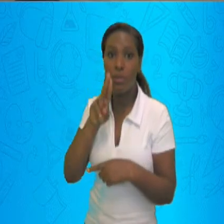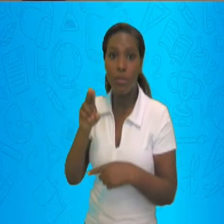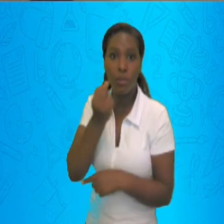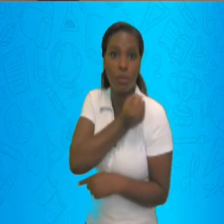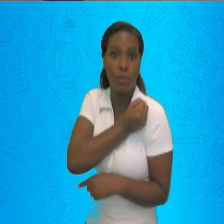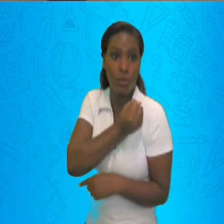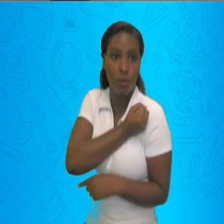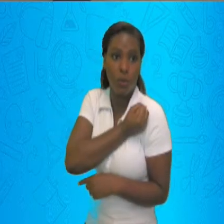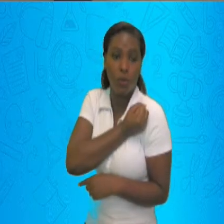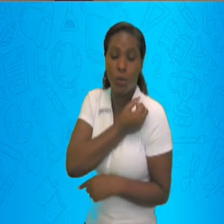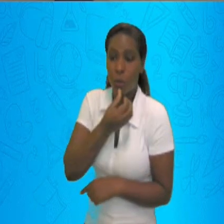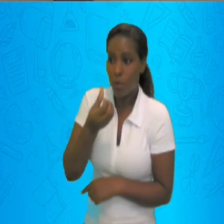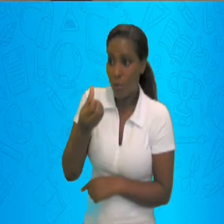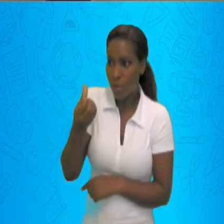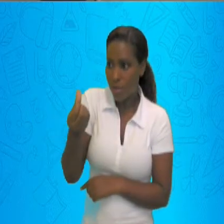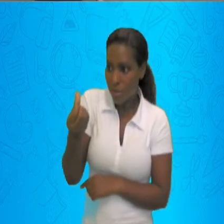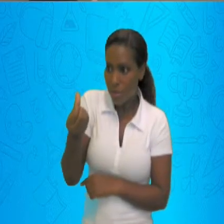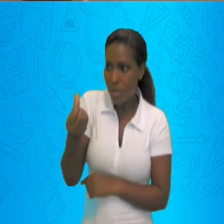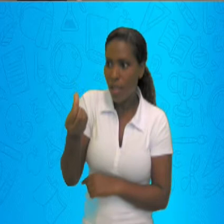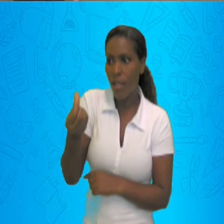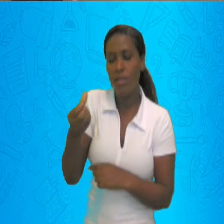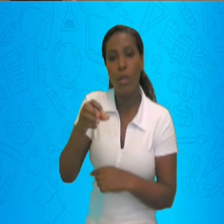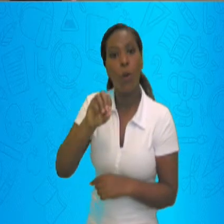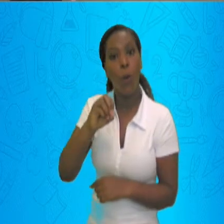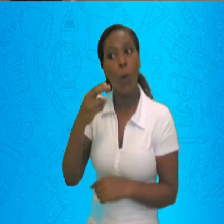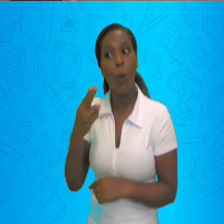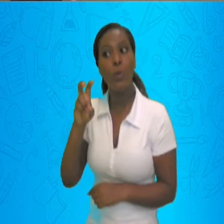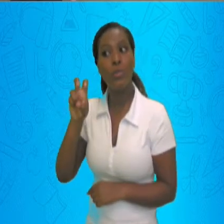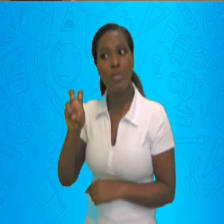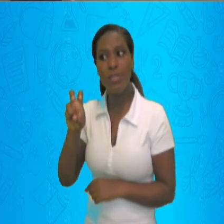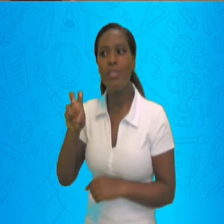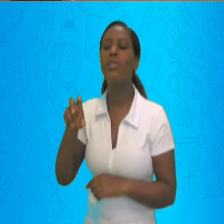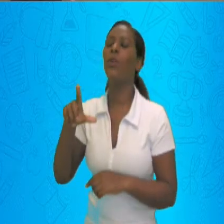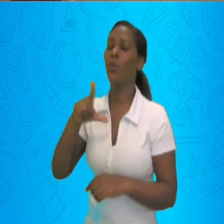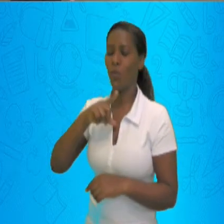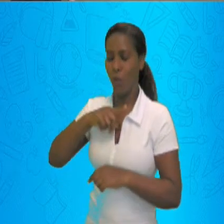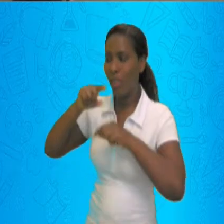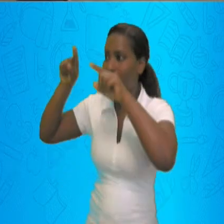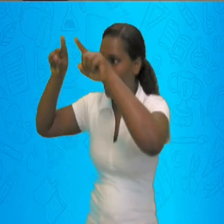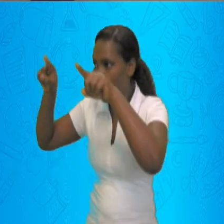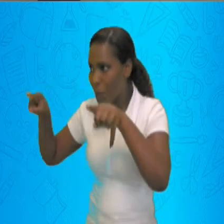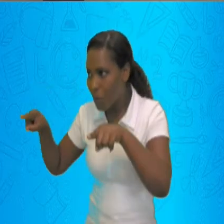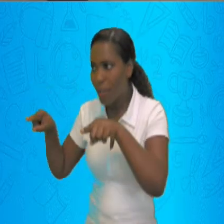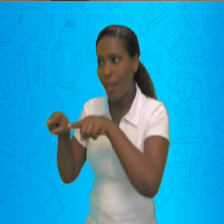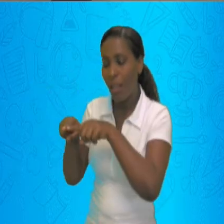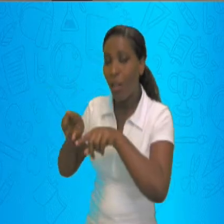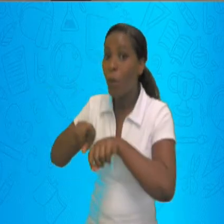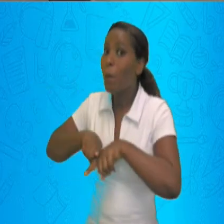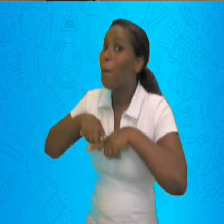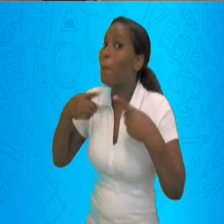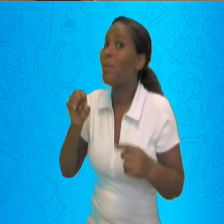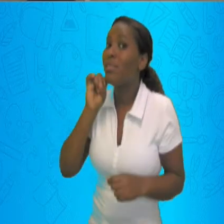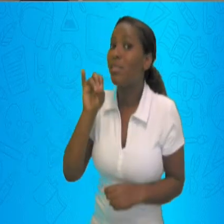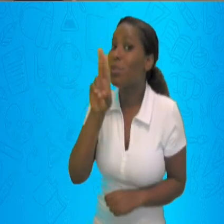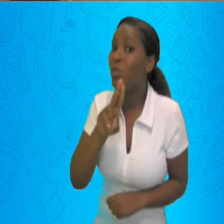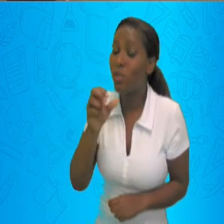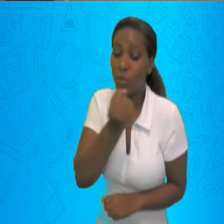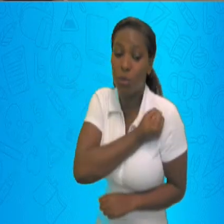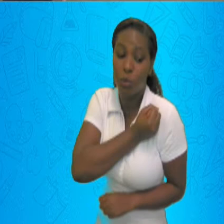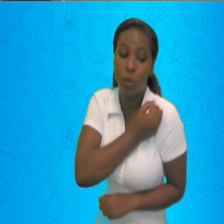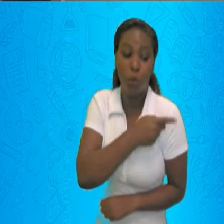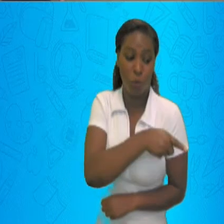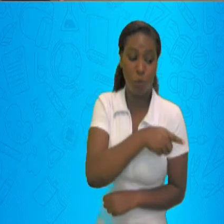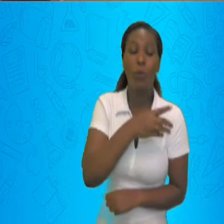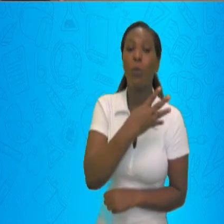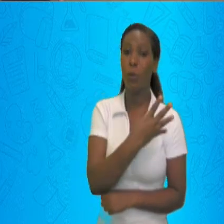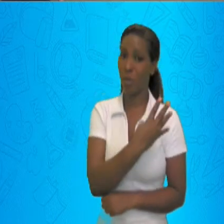triângulo. Se eu utilizar o número 5, eu vou formar um triângulo também. Mas se eu utilizar o número 4, eu